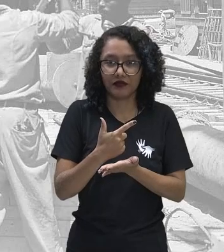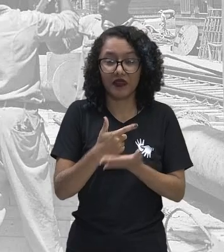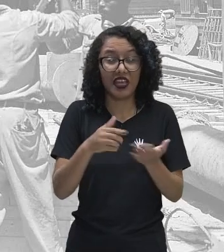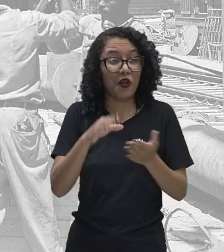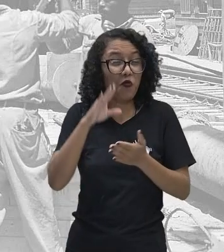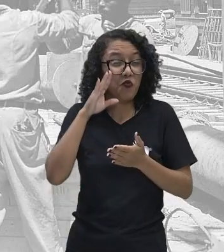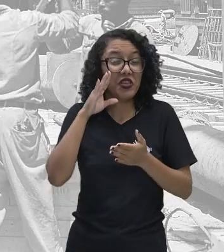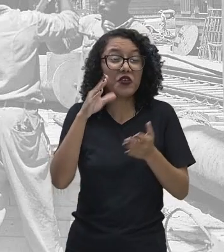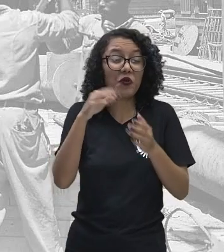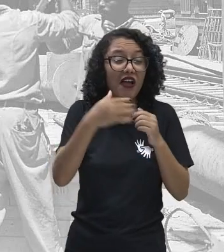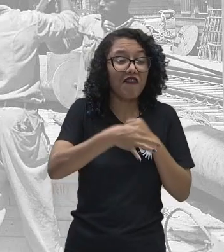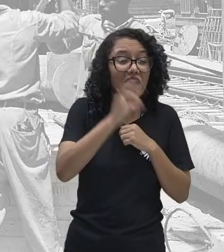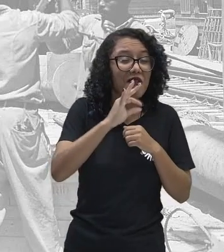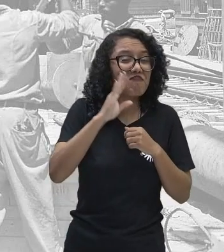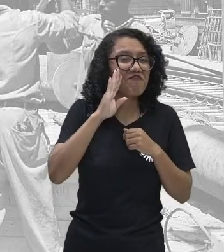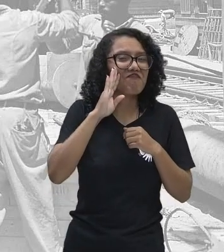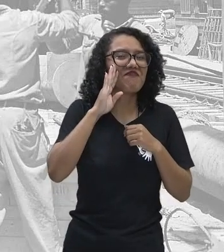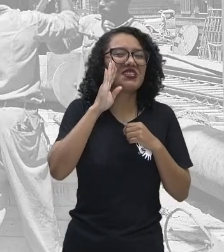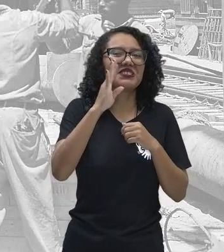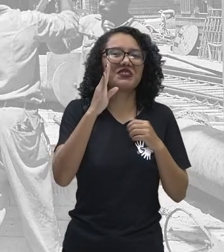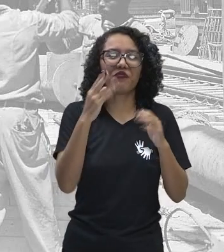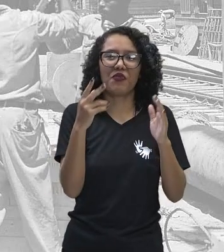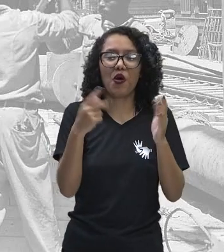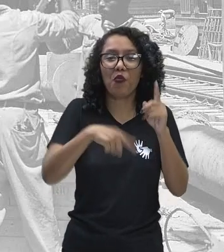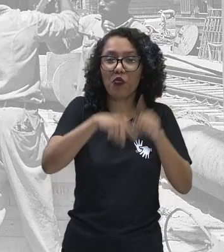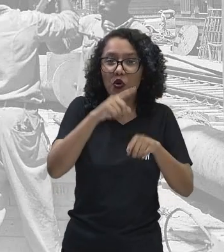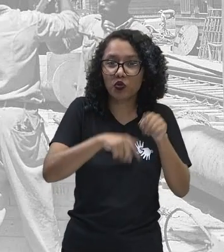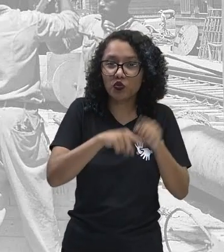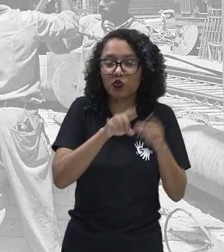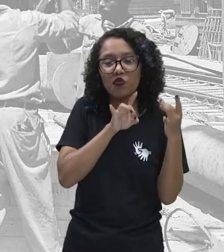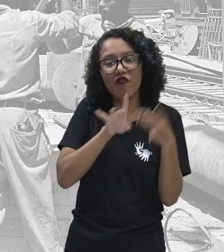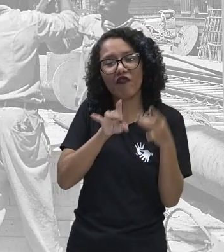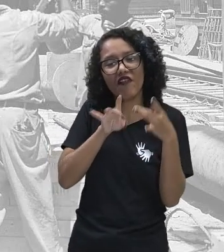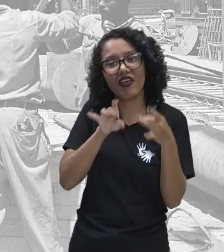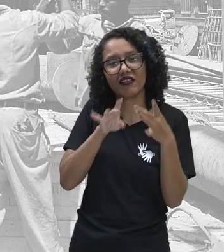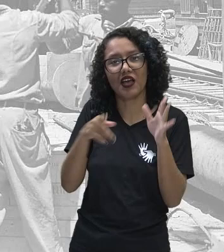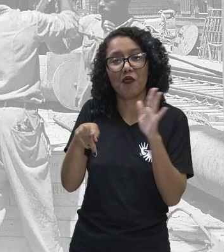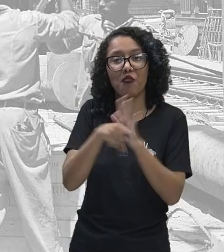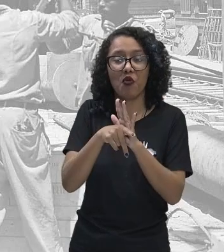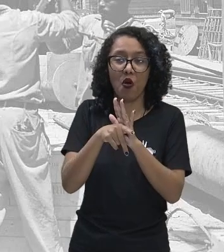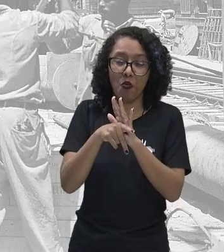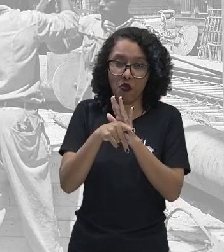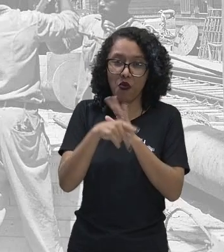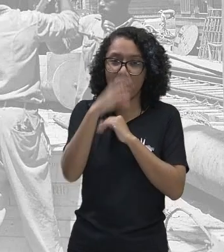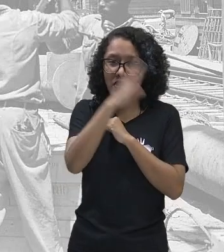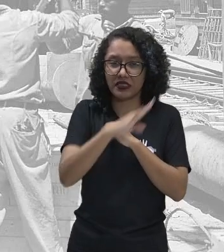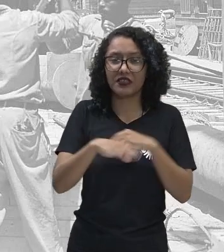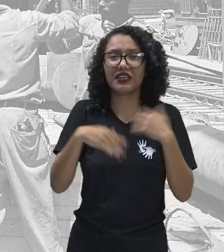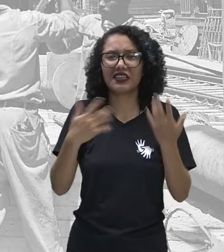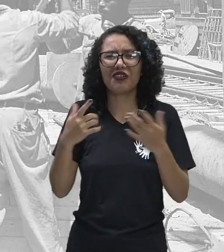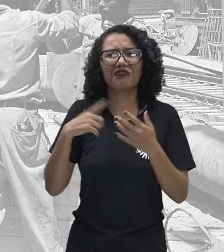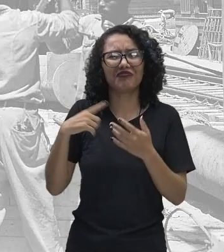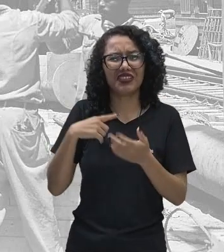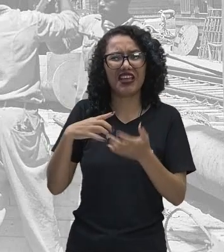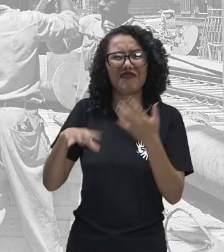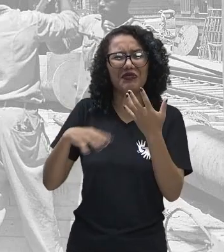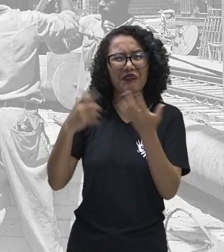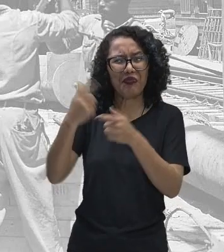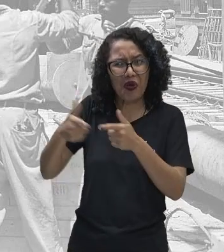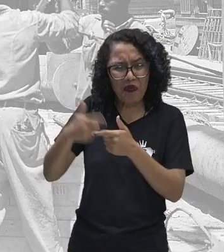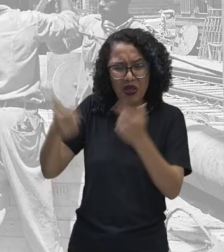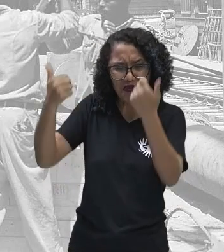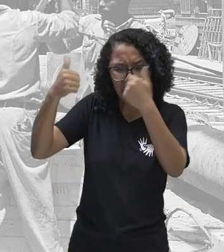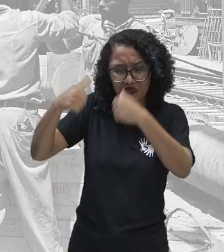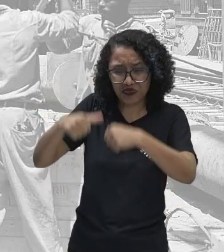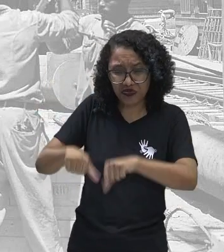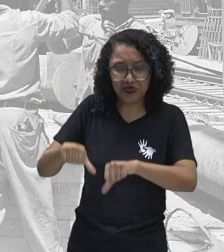economia brasileira. Então, quando tem o crash da Bolsa de Nova York em 1929, automaticamente todos os